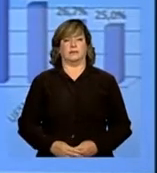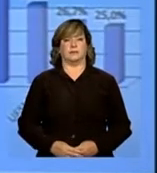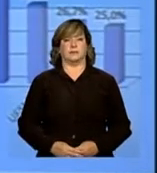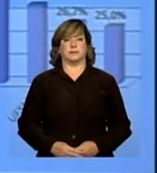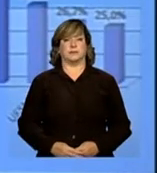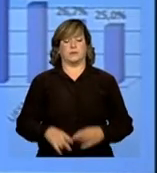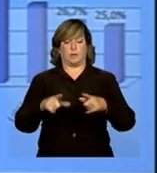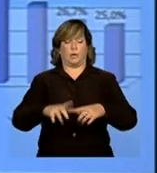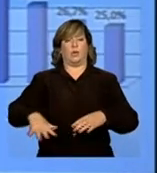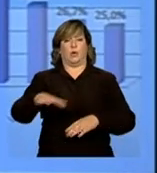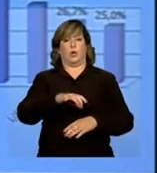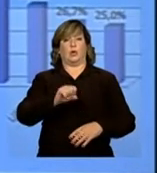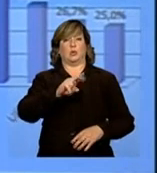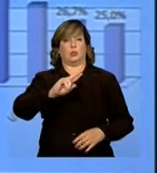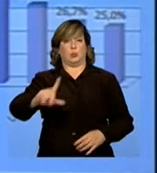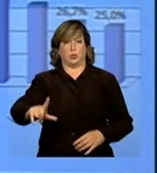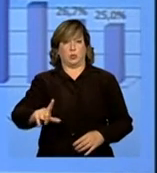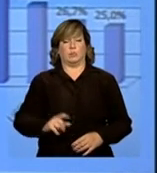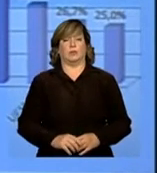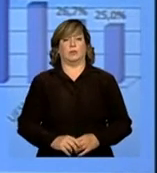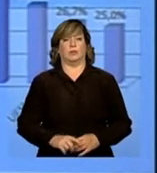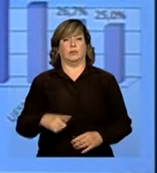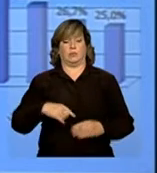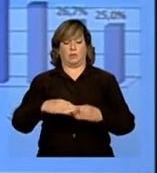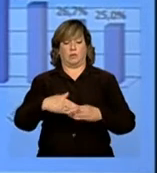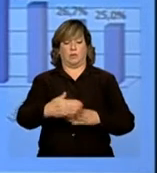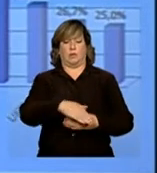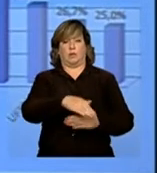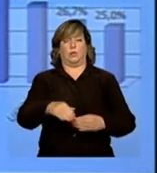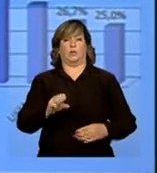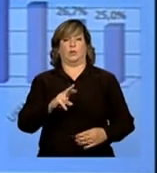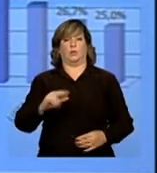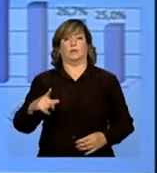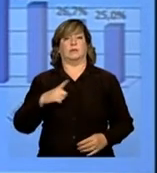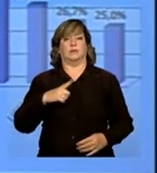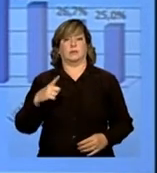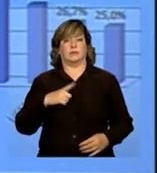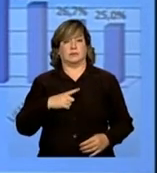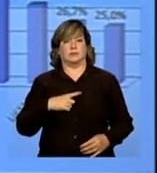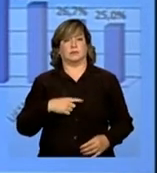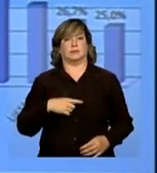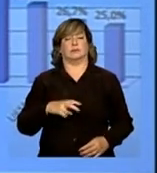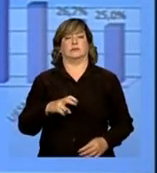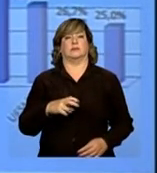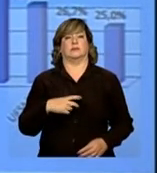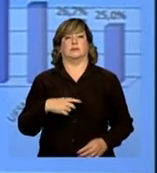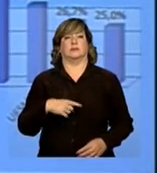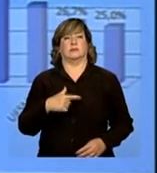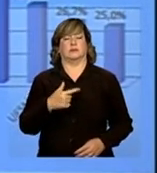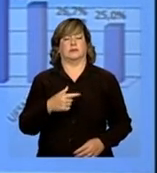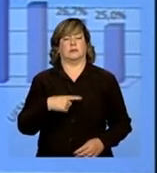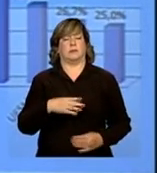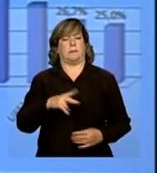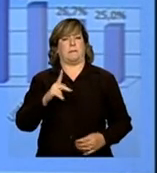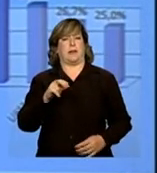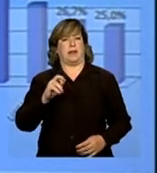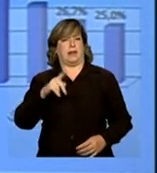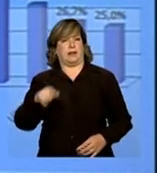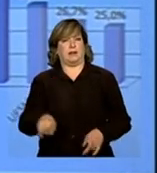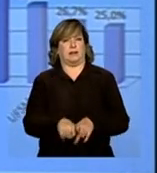e na região sul a fronteira sul com 88,4 por cento Instituto Federal do Paraná 78,1